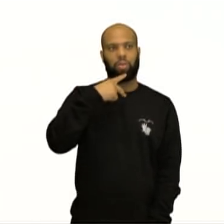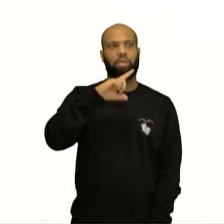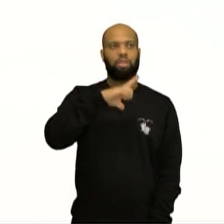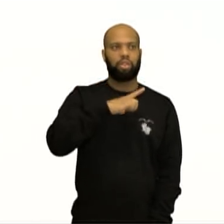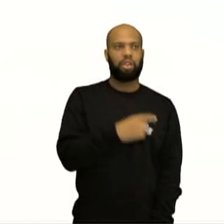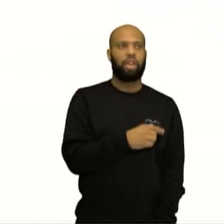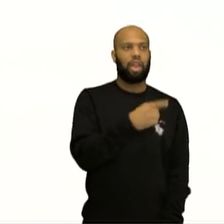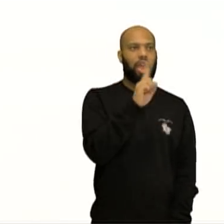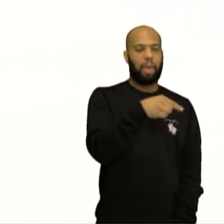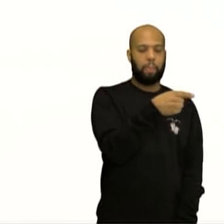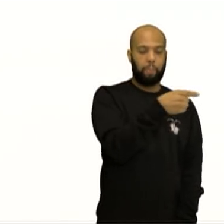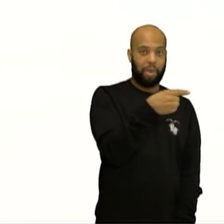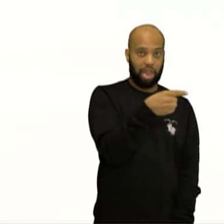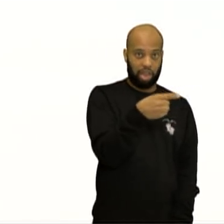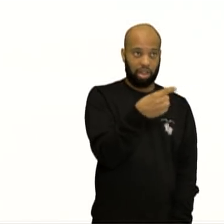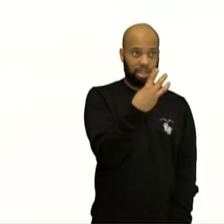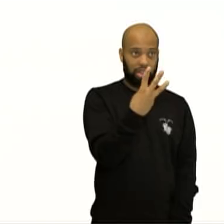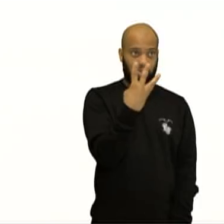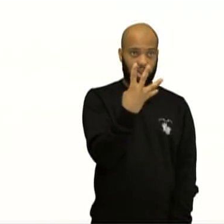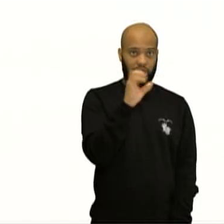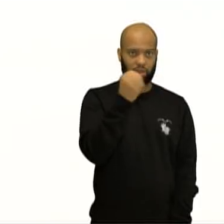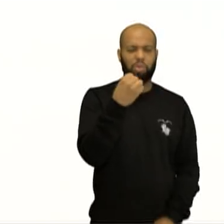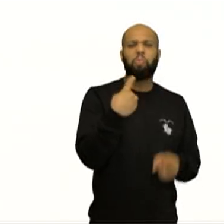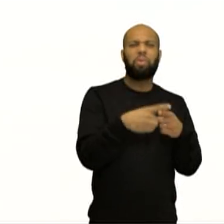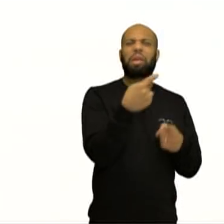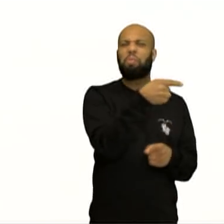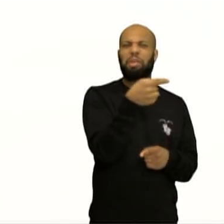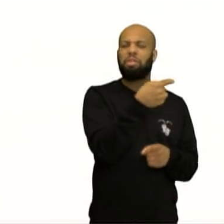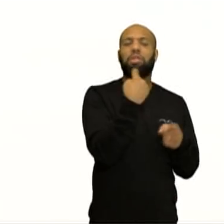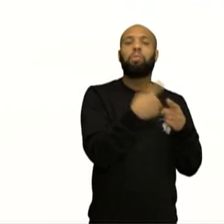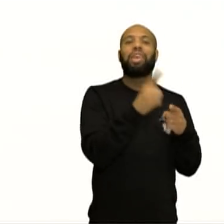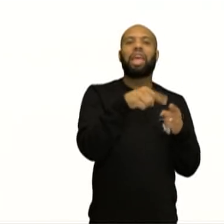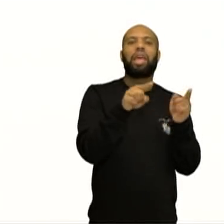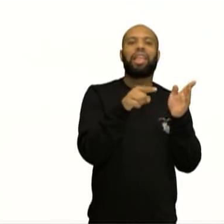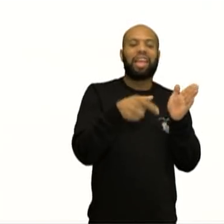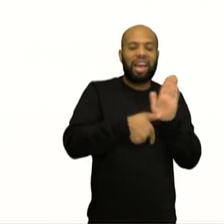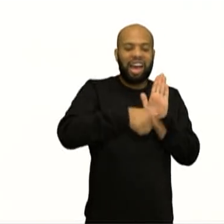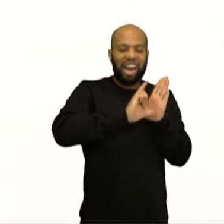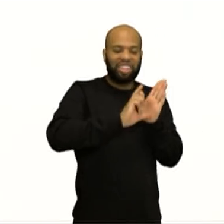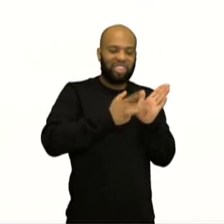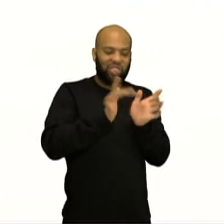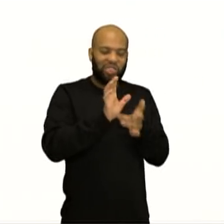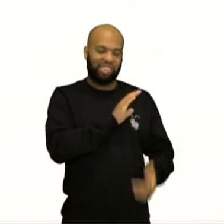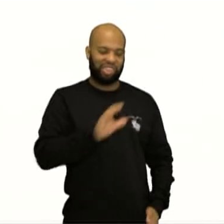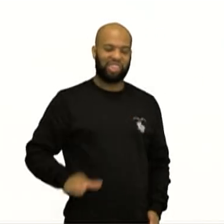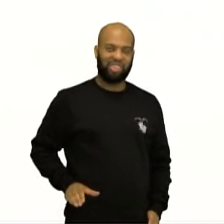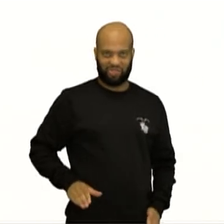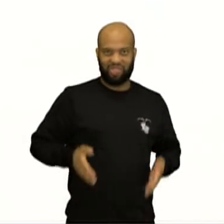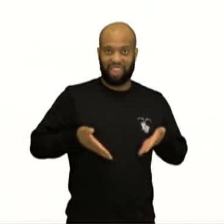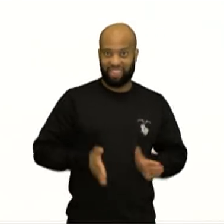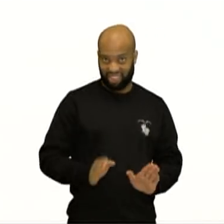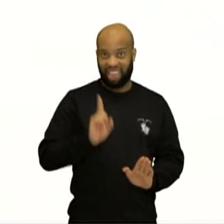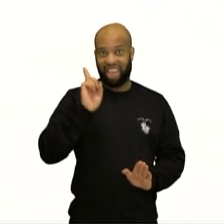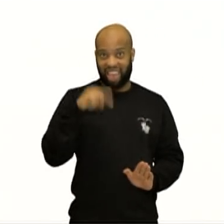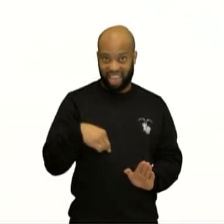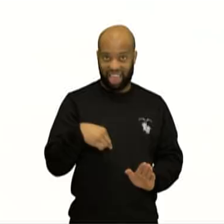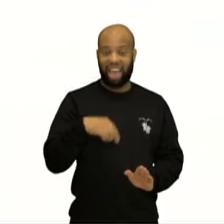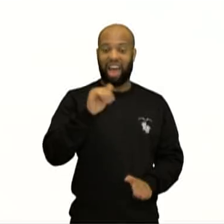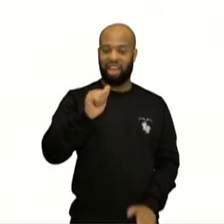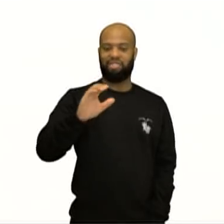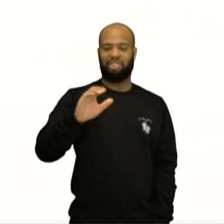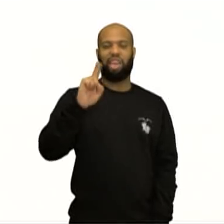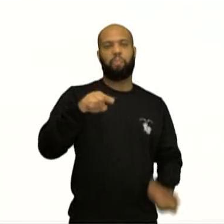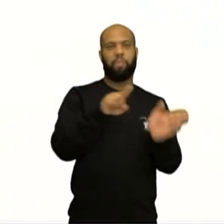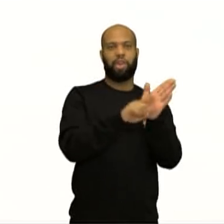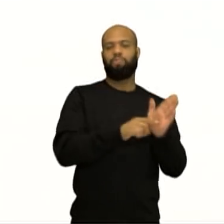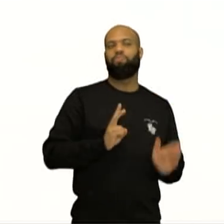348 menos, por ser informação antes de Cristo, menos, que é o que nós temos que fazer, o ano de vida, o